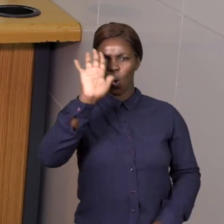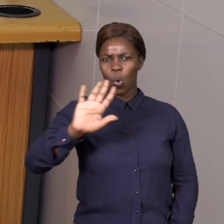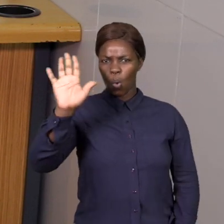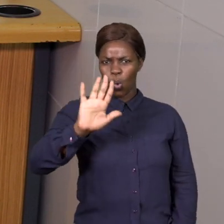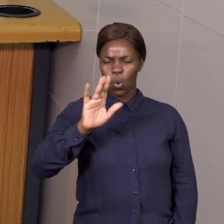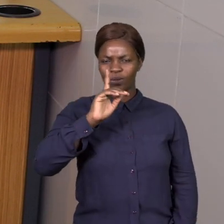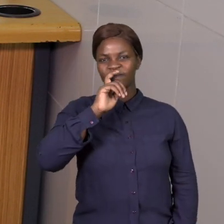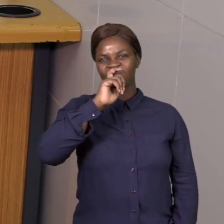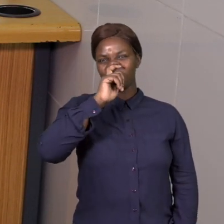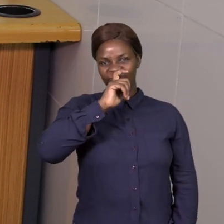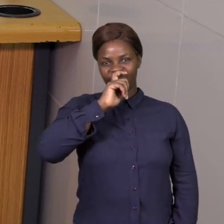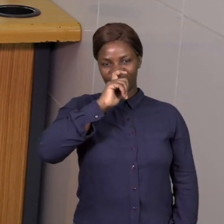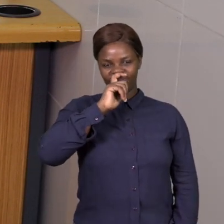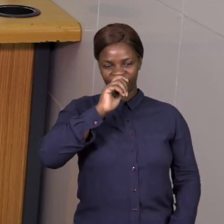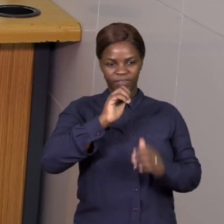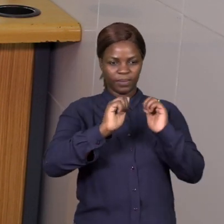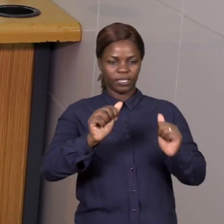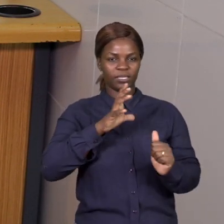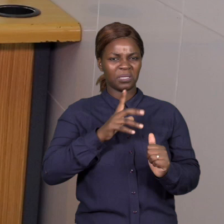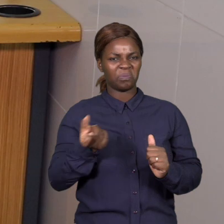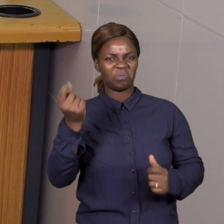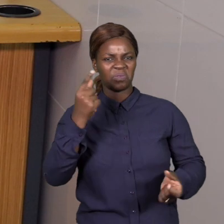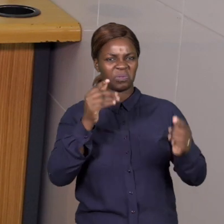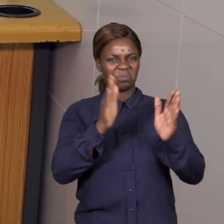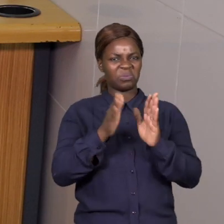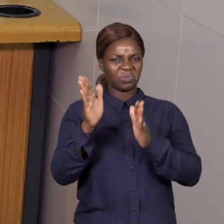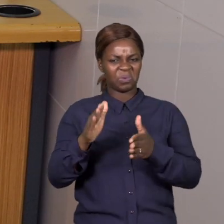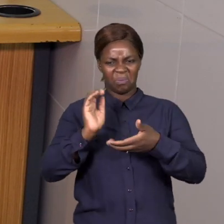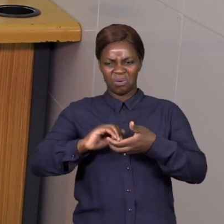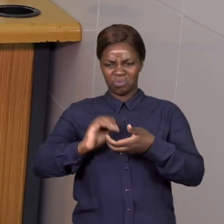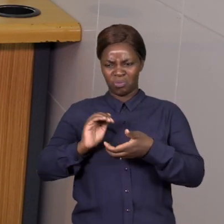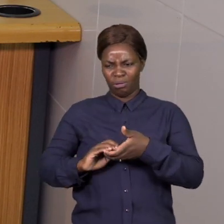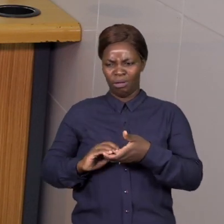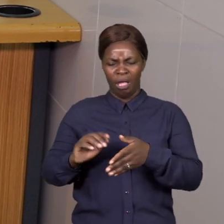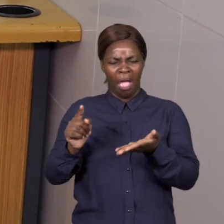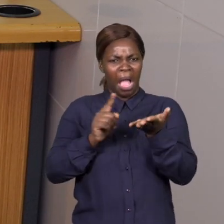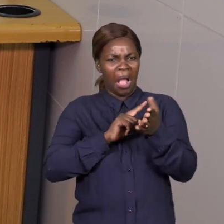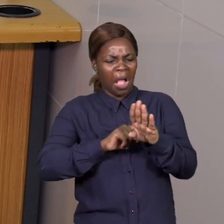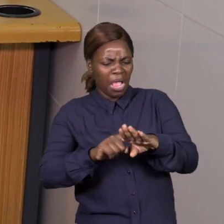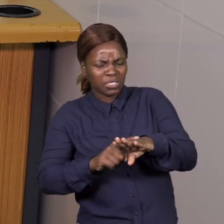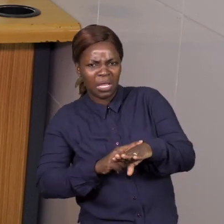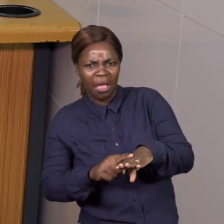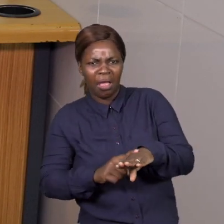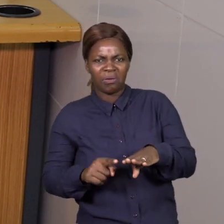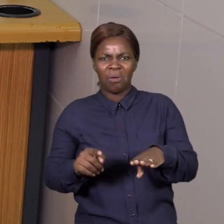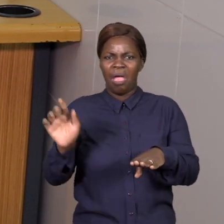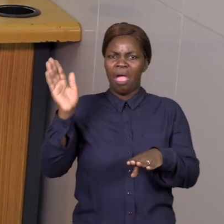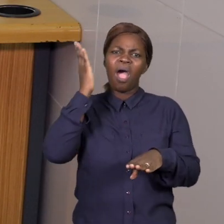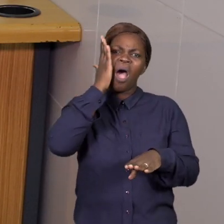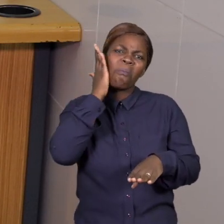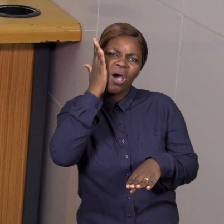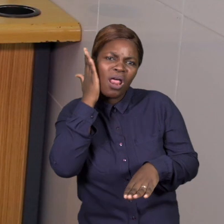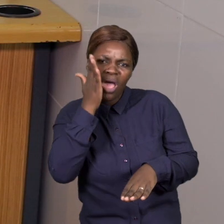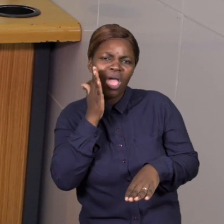existem algumas pessoas que a língua parece castanha, amarela, azul. Então, se está assim desta cor, é